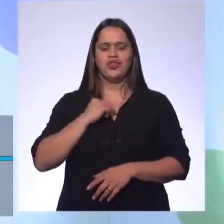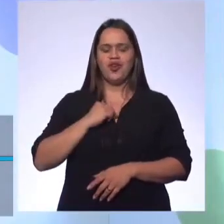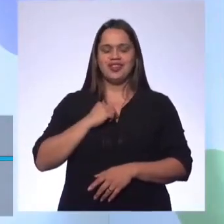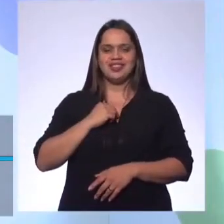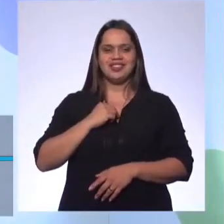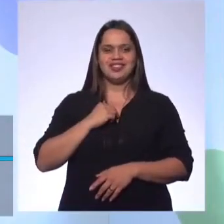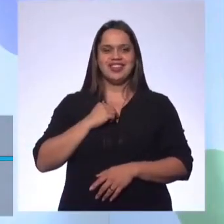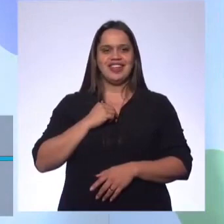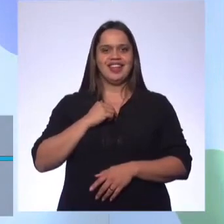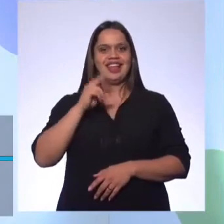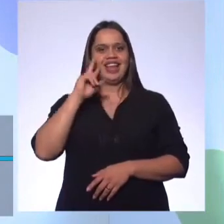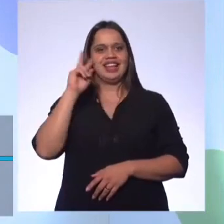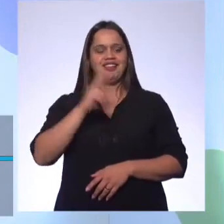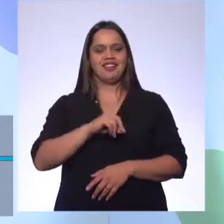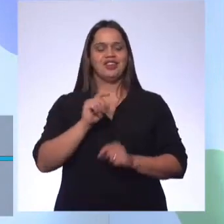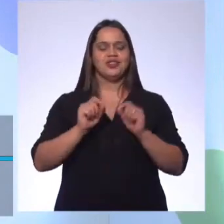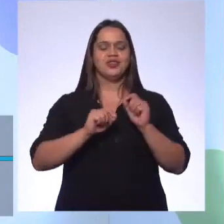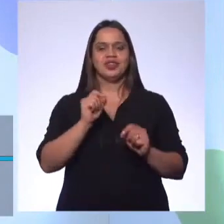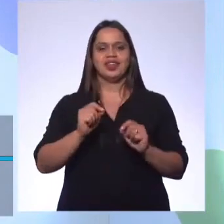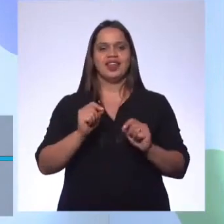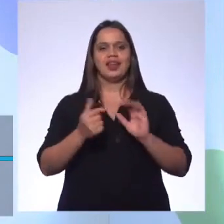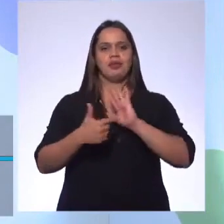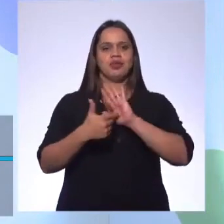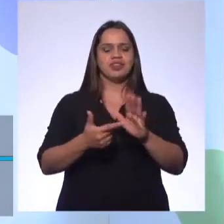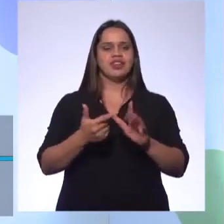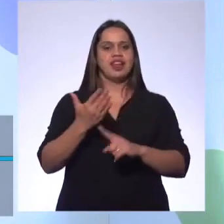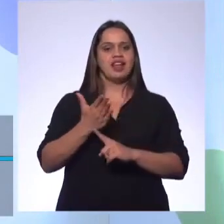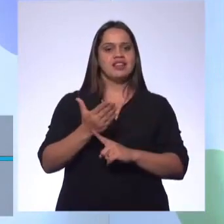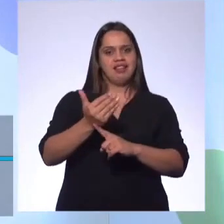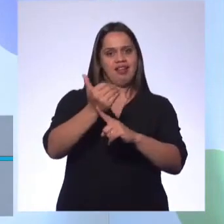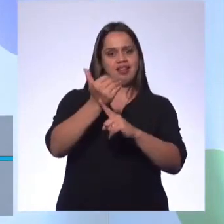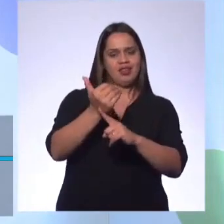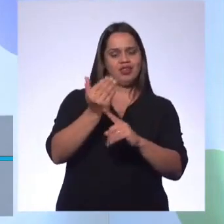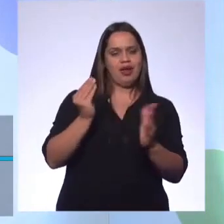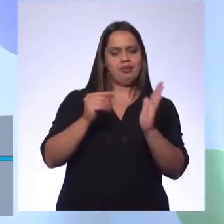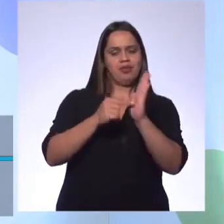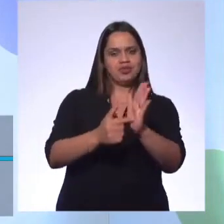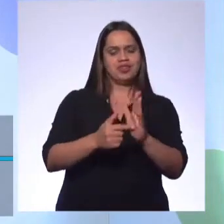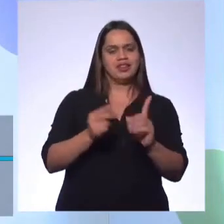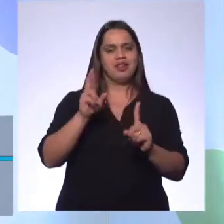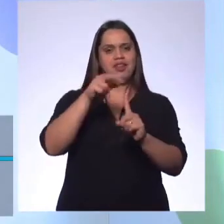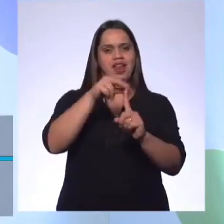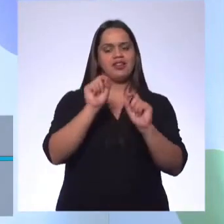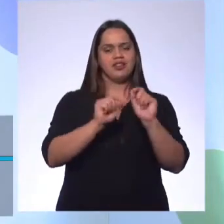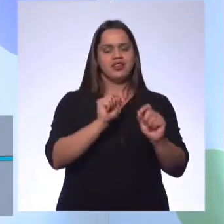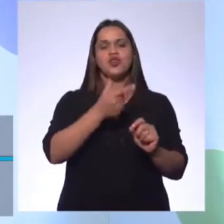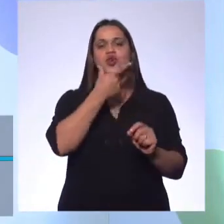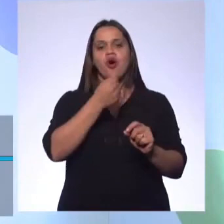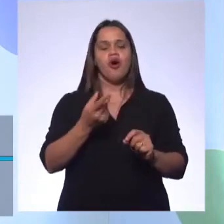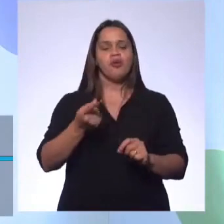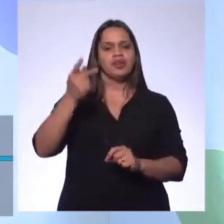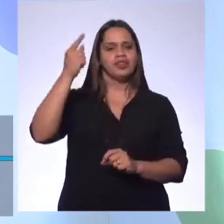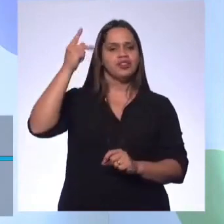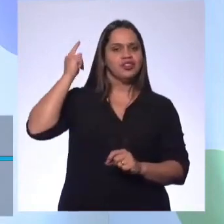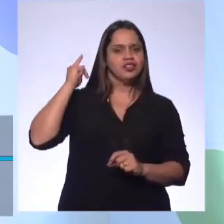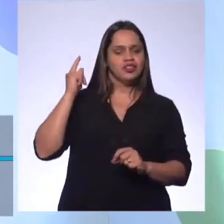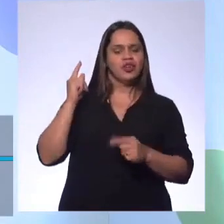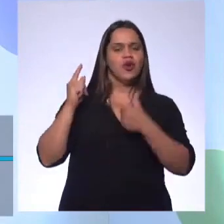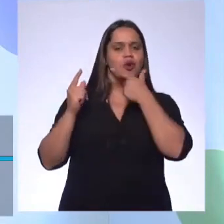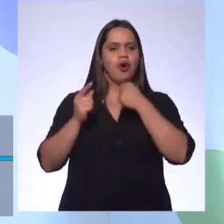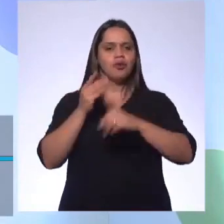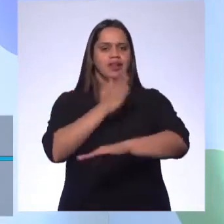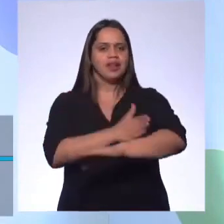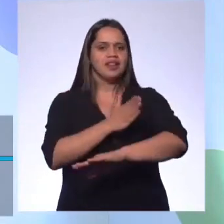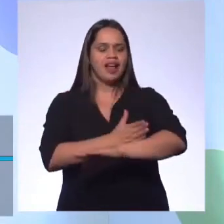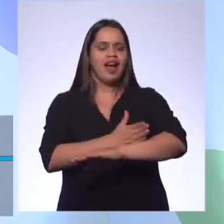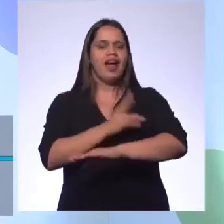né, encontrando nessa tecnologia, né, esse homem da antiguidade, esse homem da Idade Média, ele